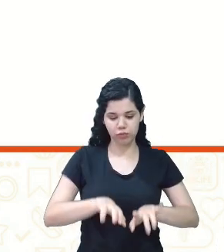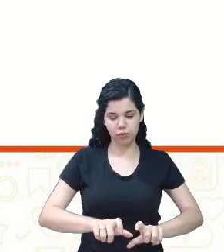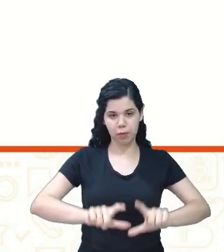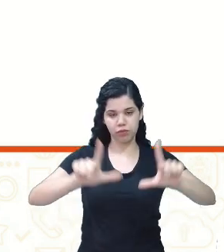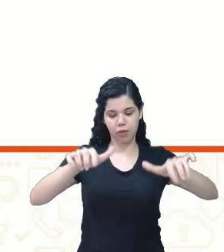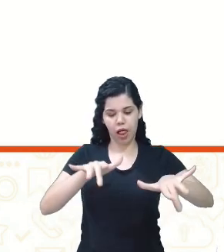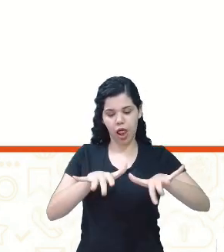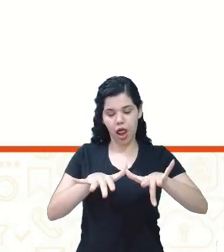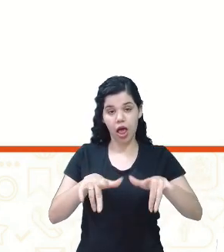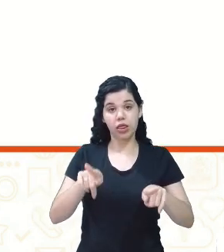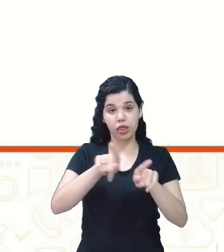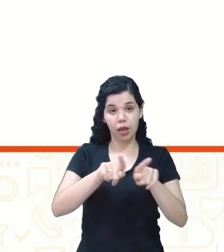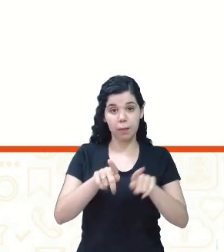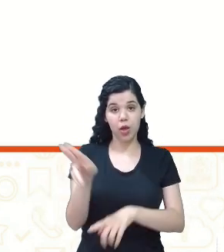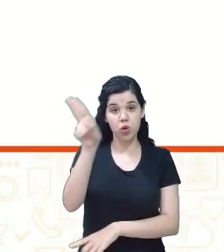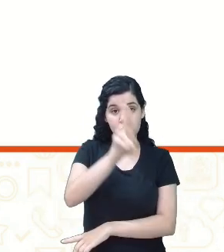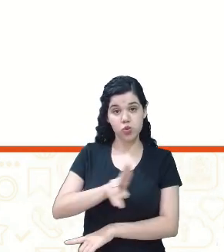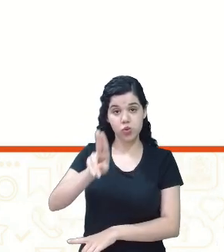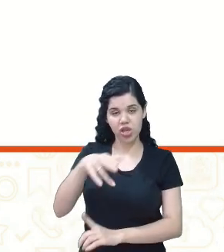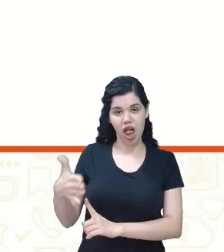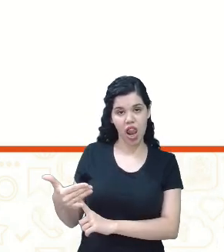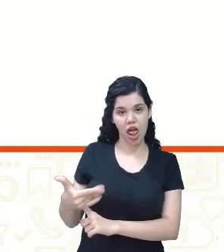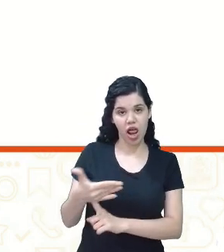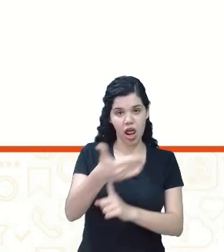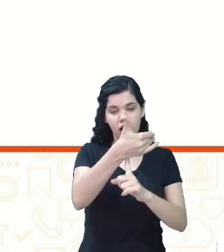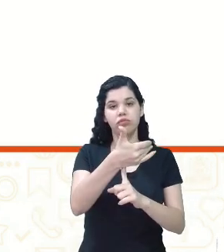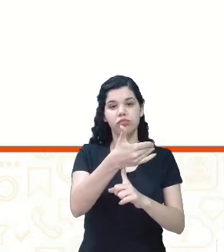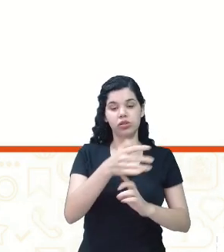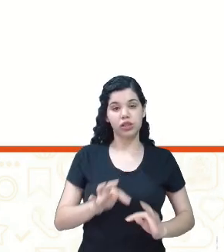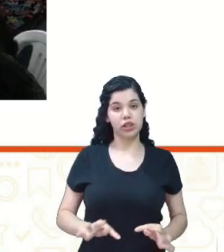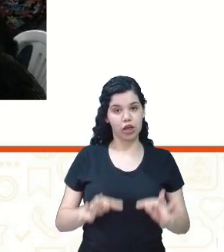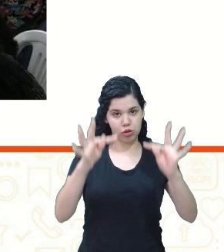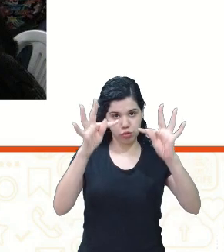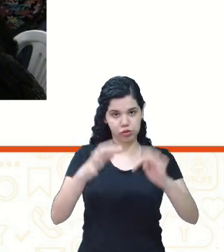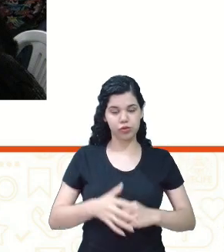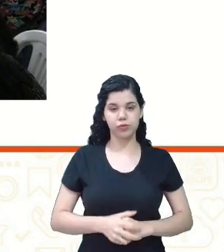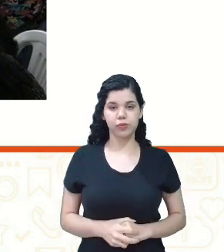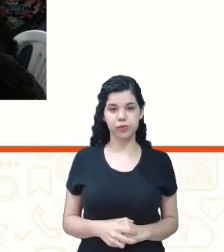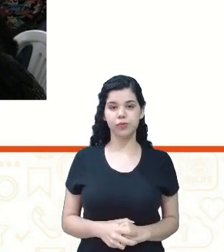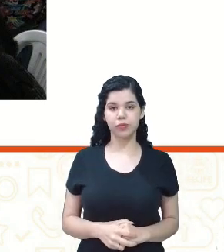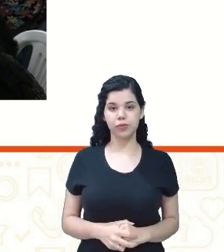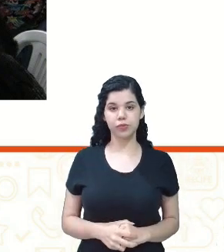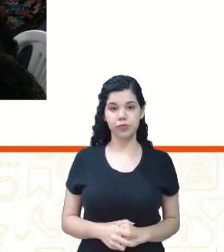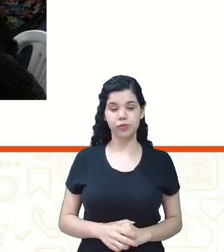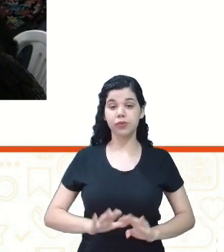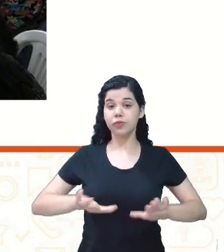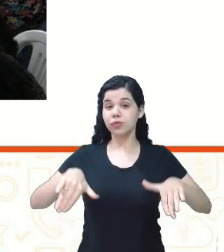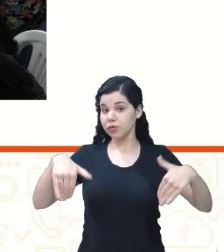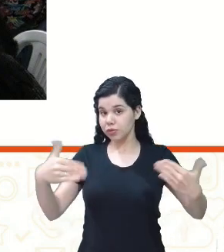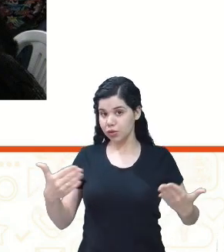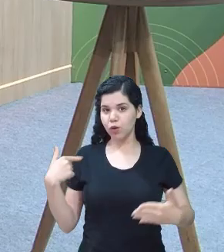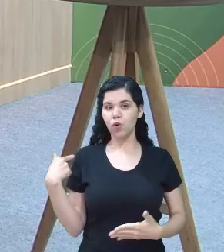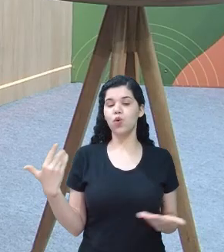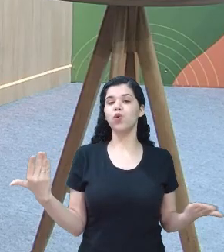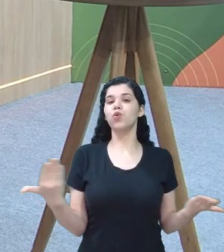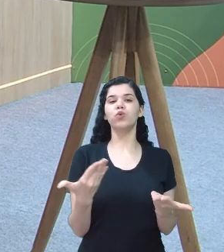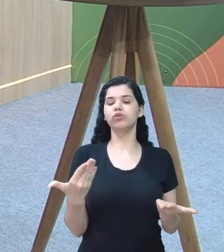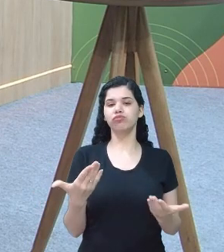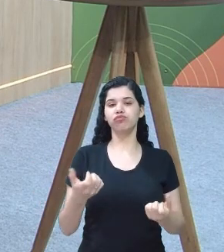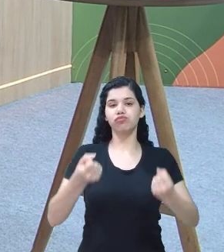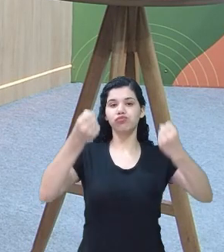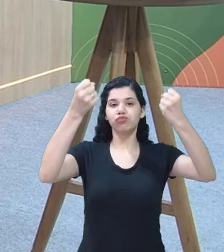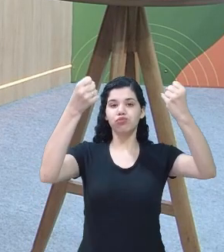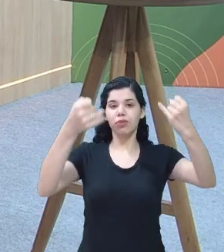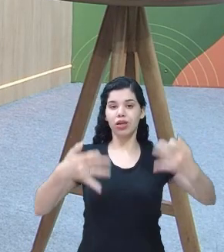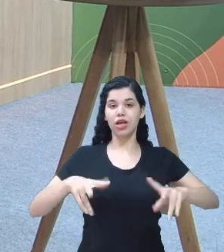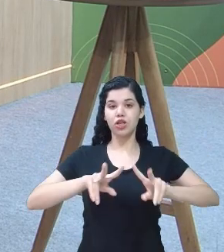desses recursos tecnológicos de forma mais ampla possível. Bom, a gente vai falar hoje